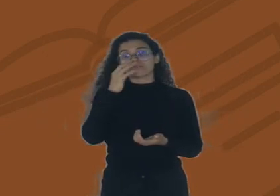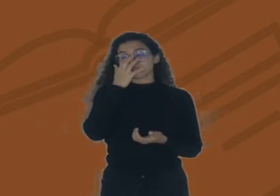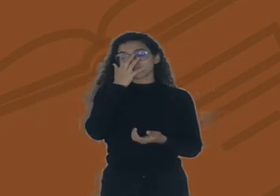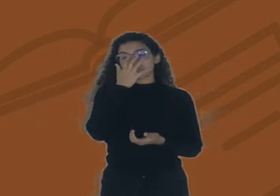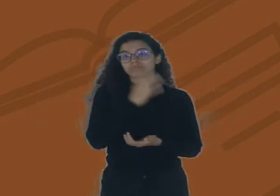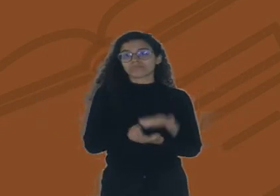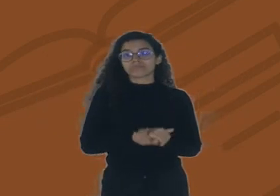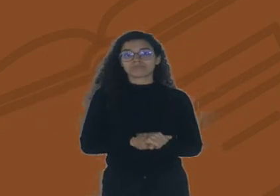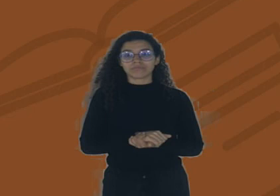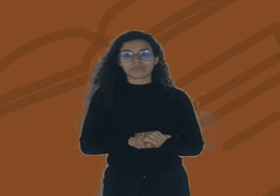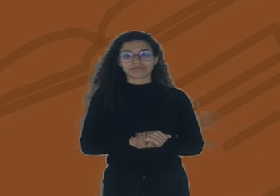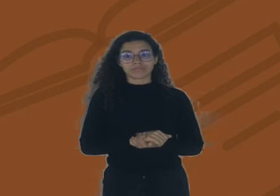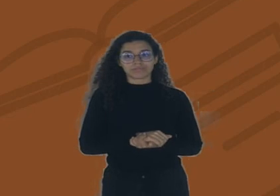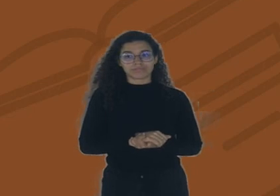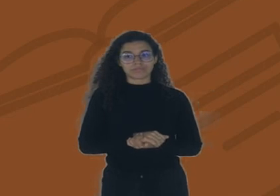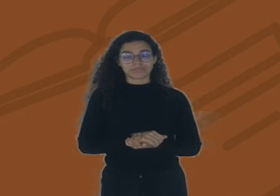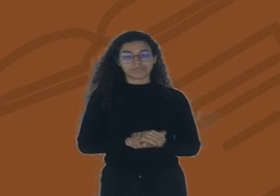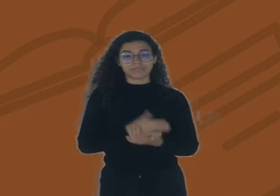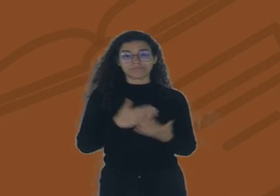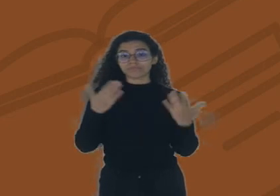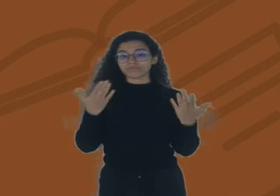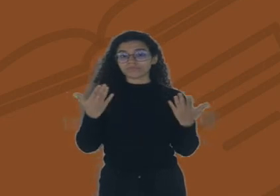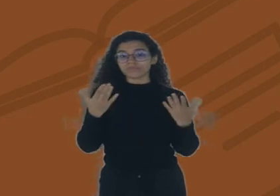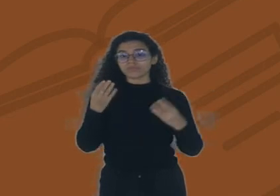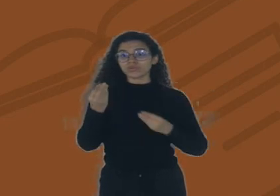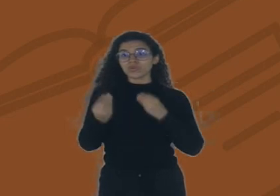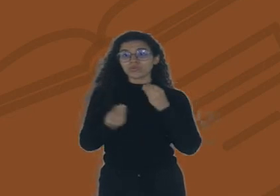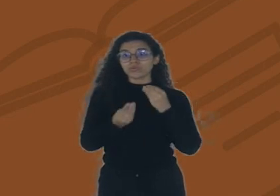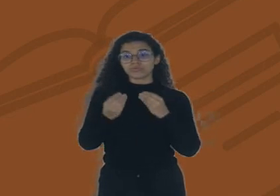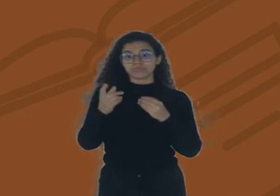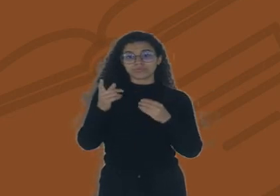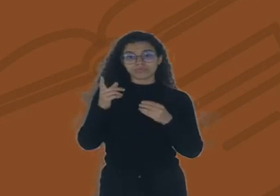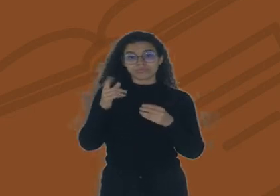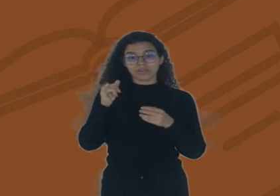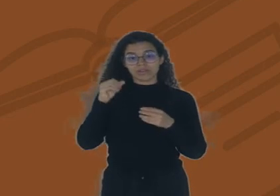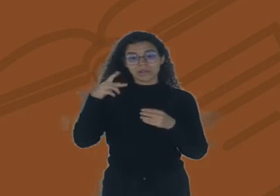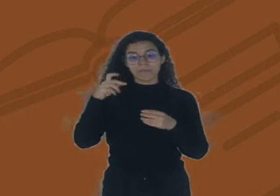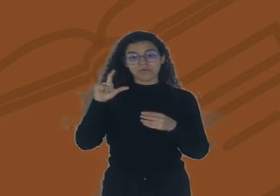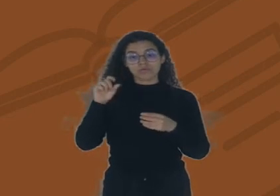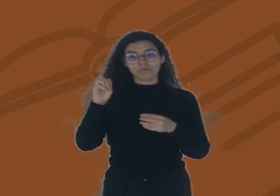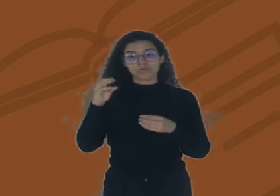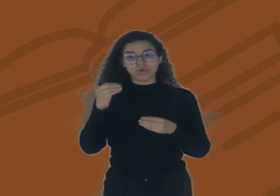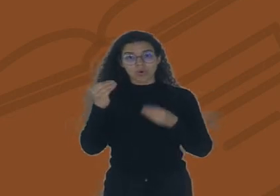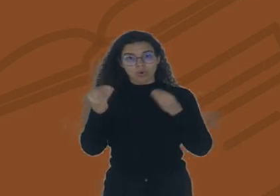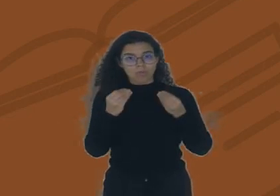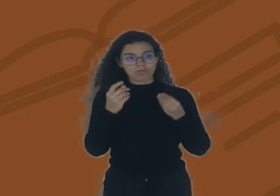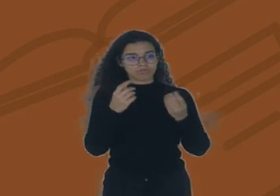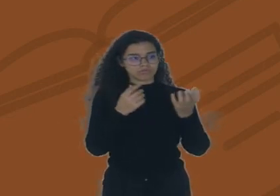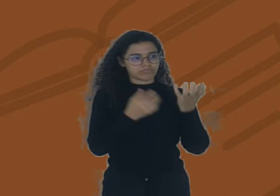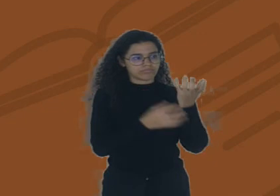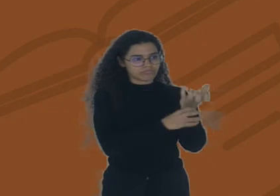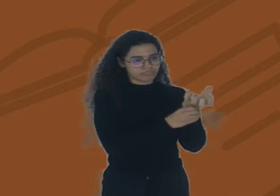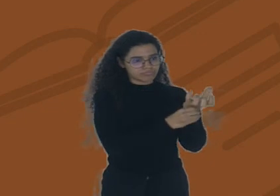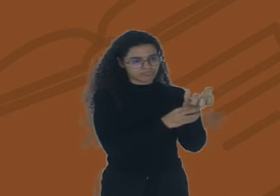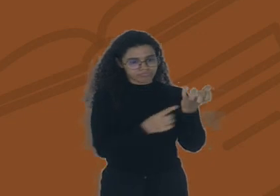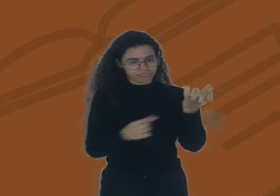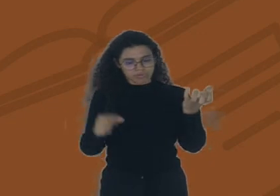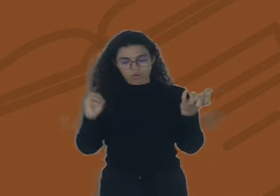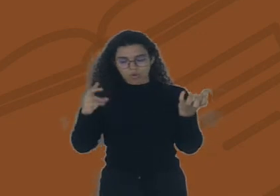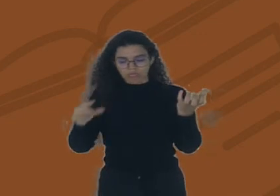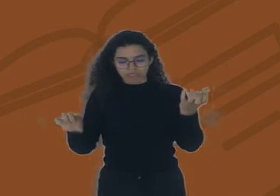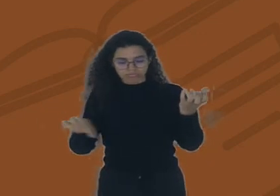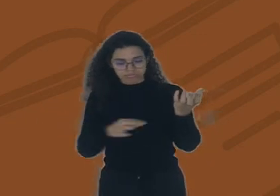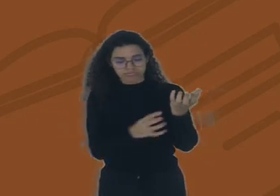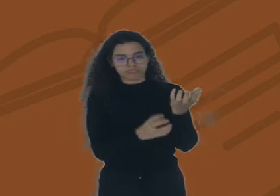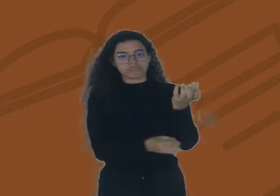Vocês vão analisar essas alternativas e marcar a correta. Por fim, um breve desafio. Existem algumas doenças